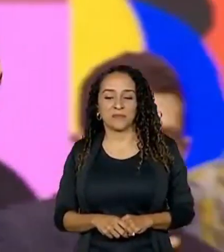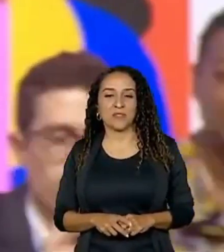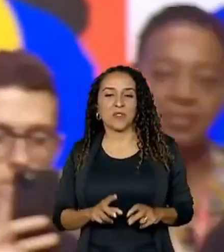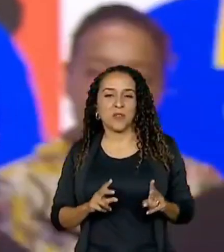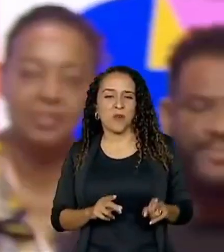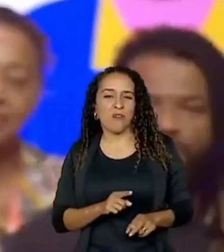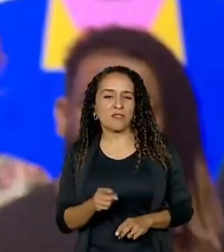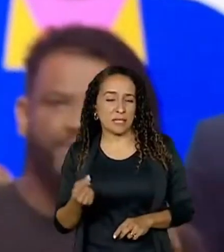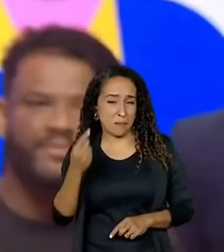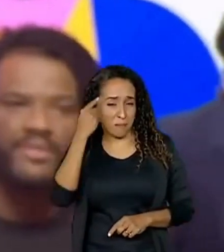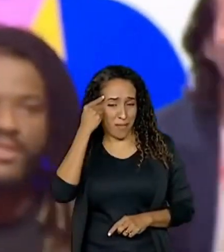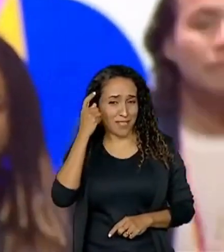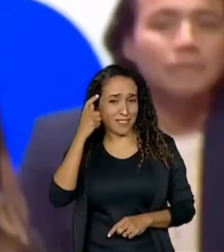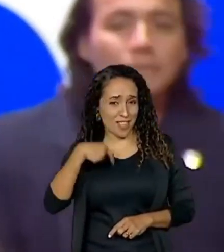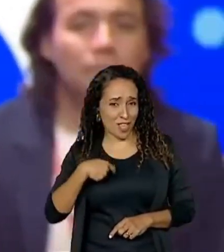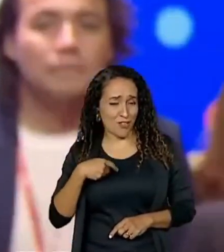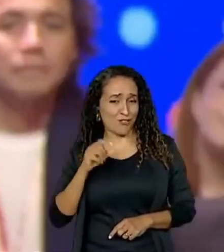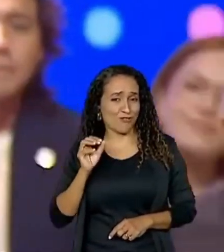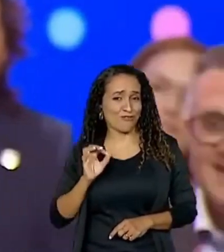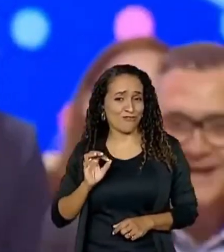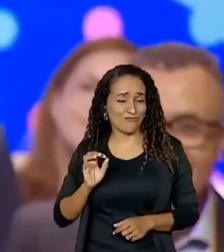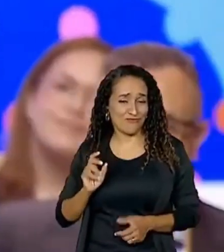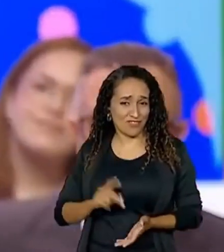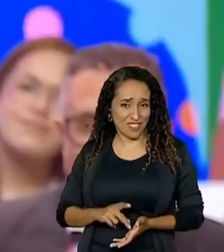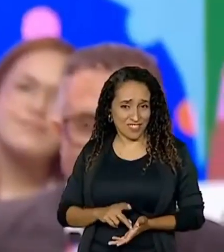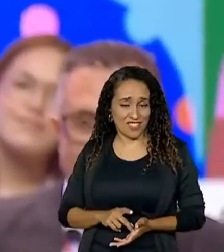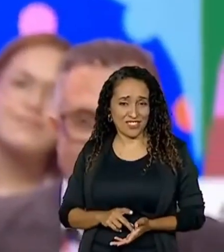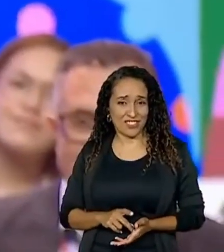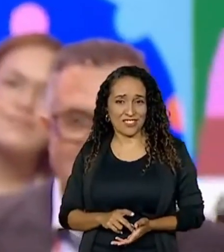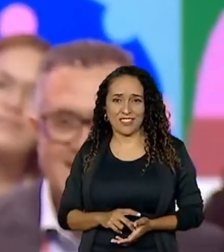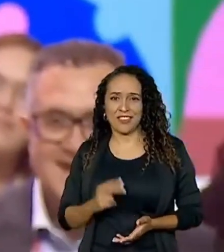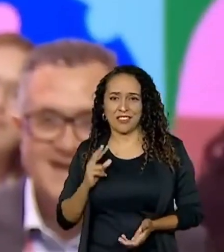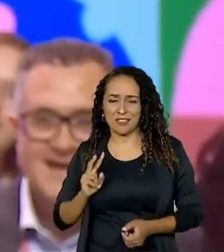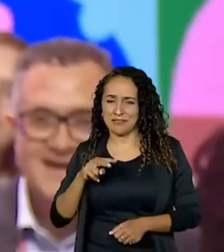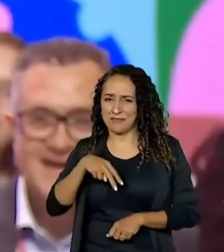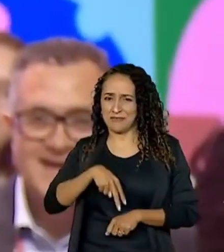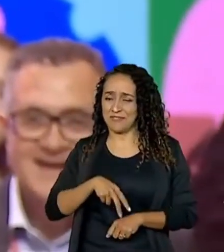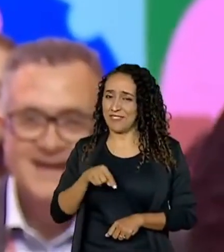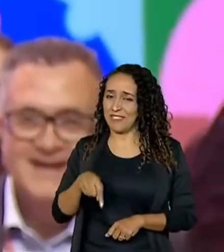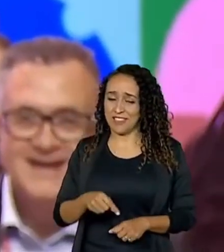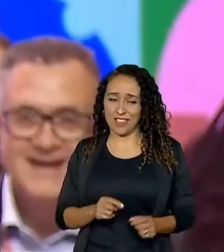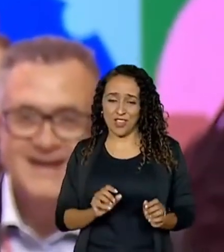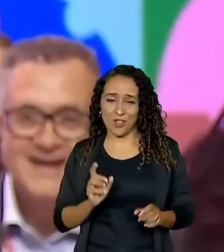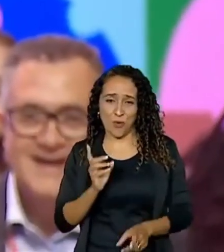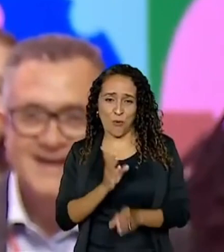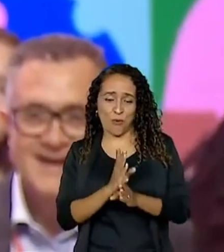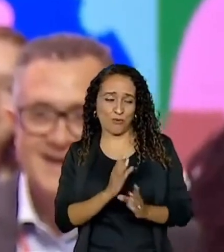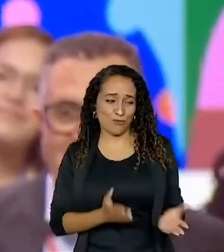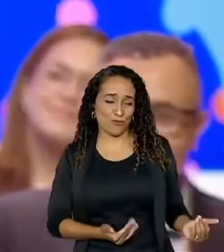vocês pensam que eu sou, eu não teria vindo nesse encontro da juventude.